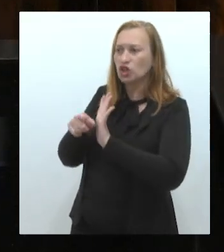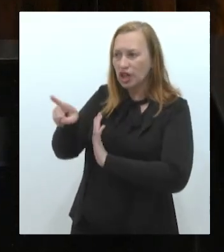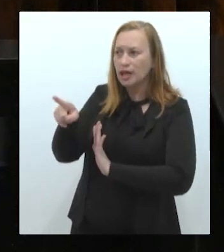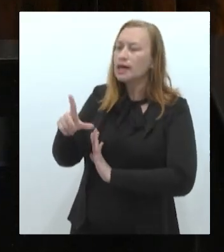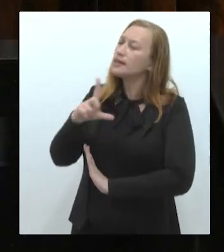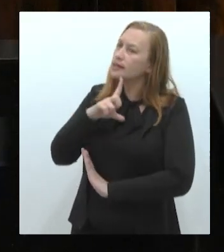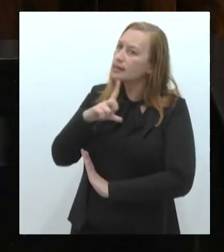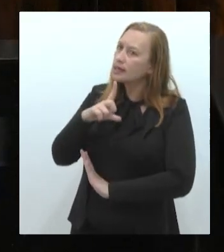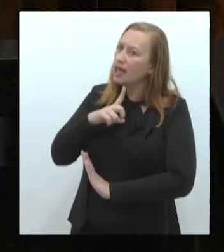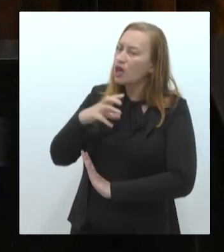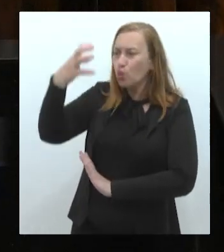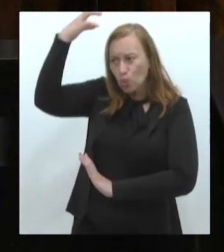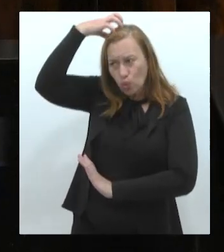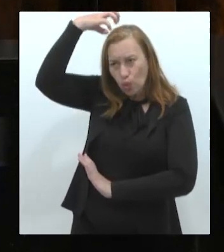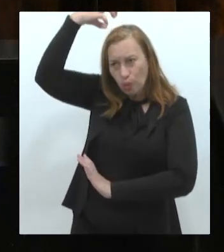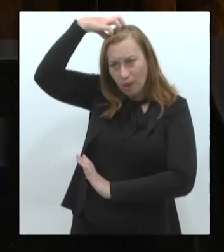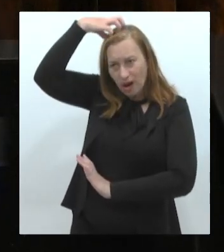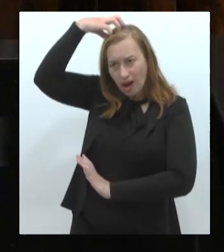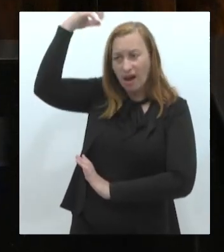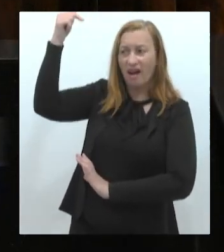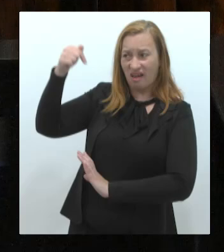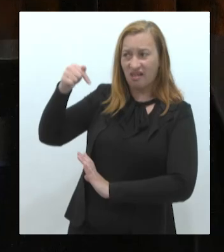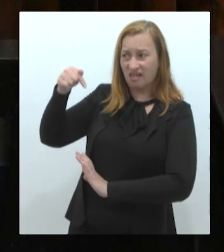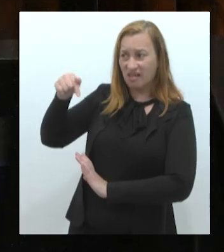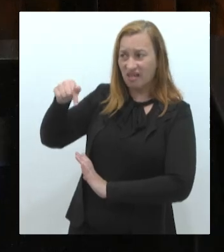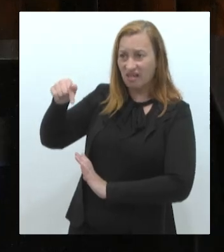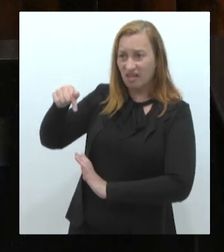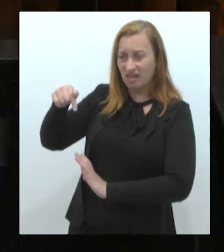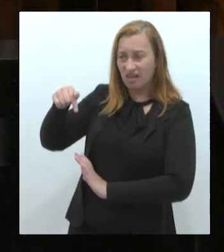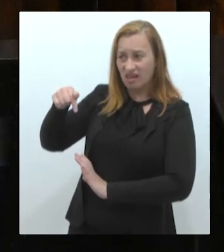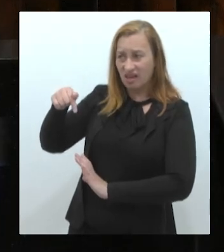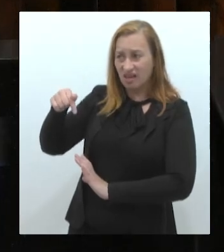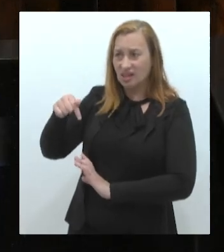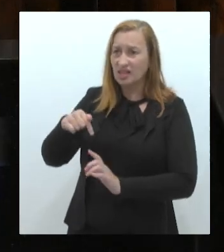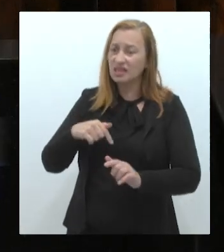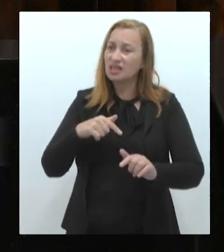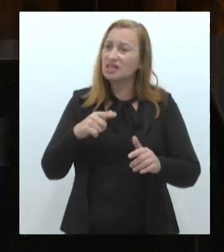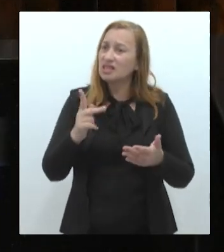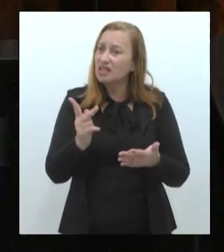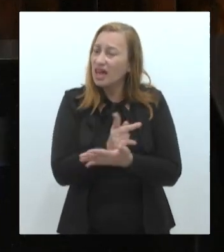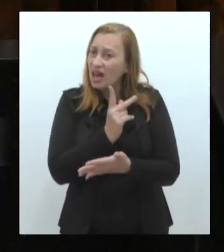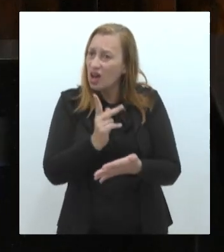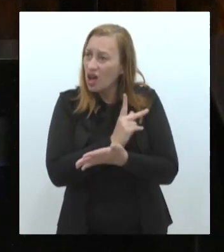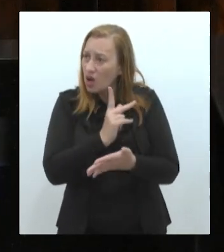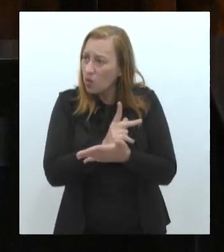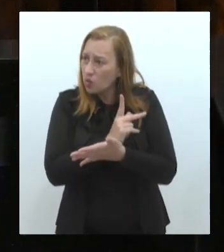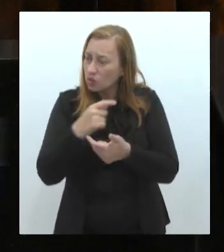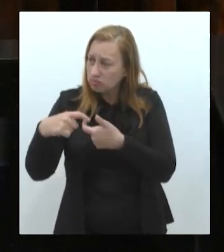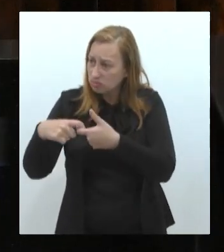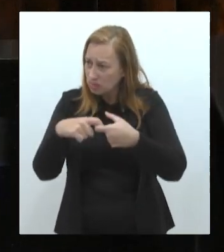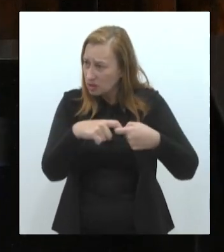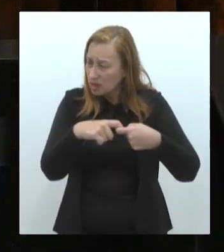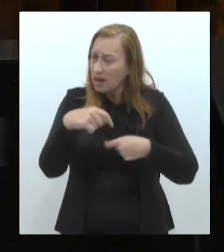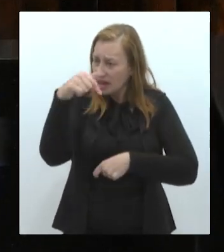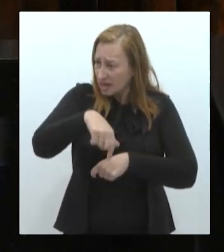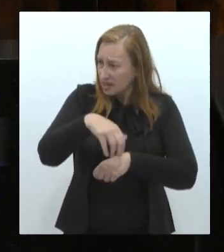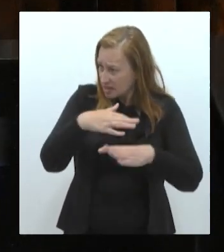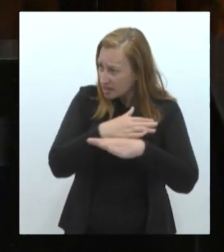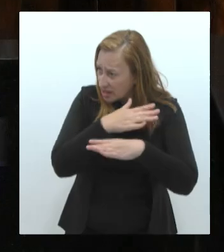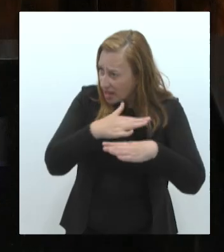tem culpado dessas operações irregulares aqui na